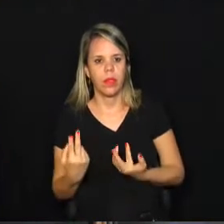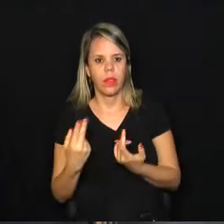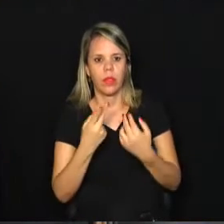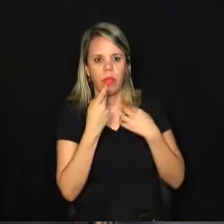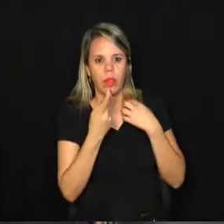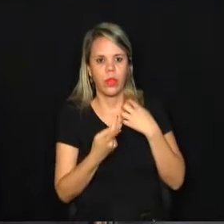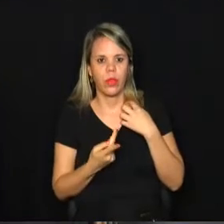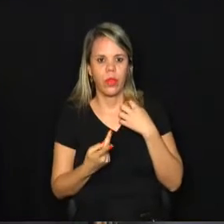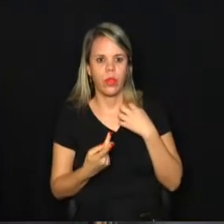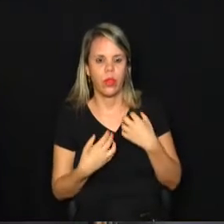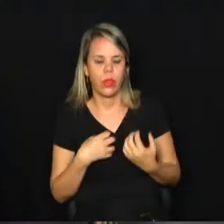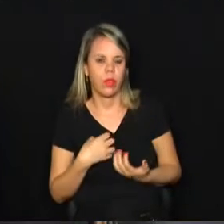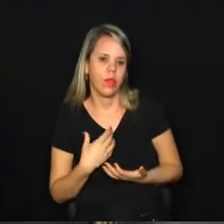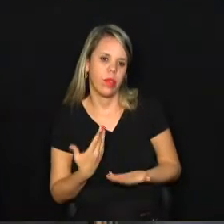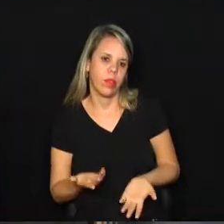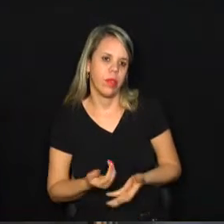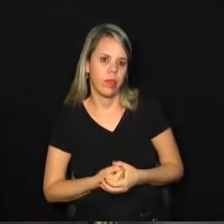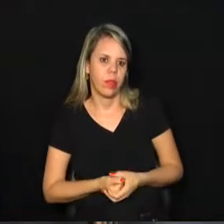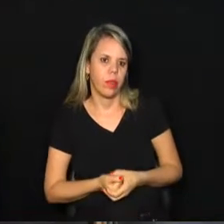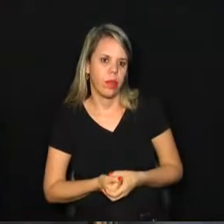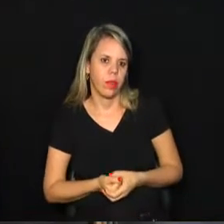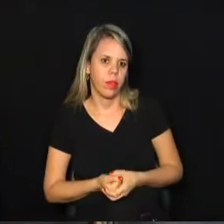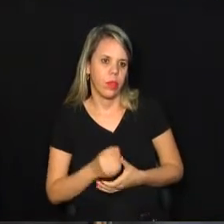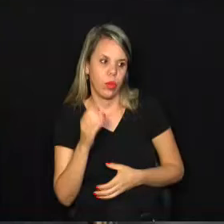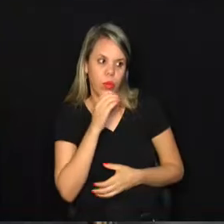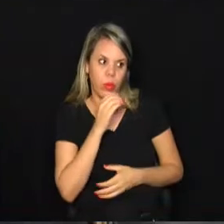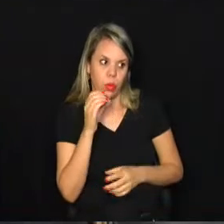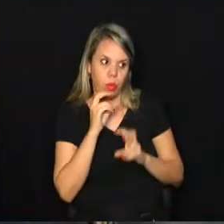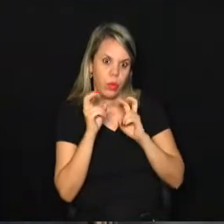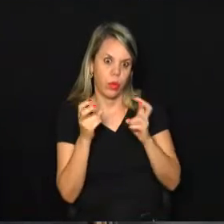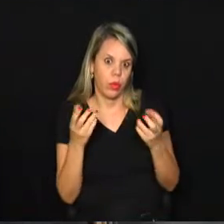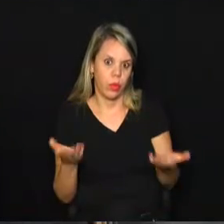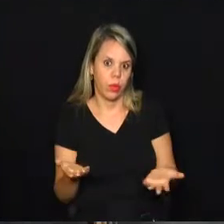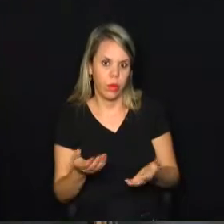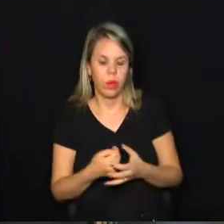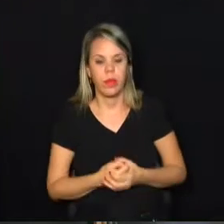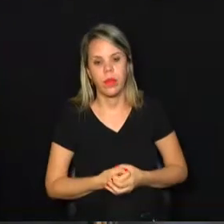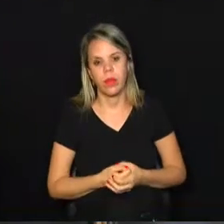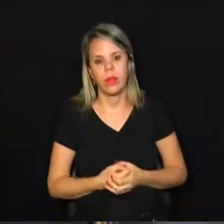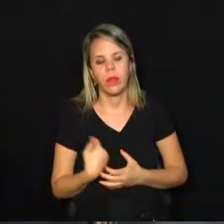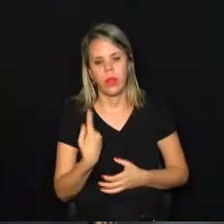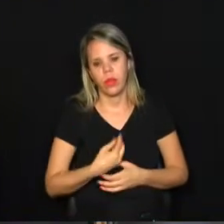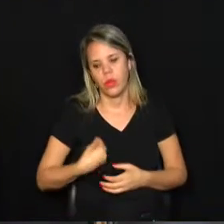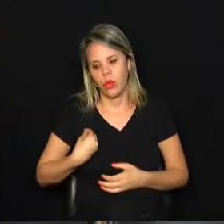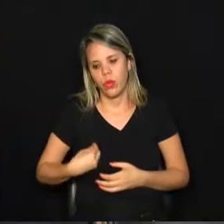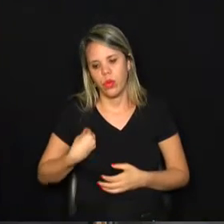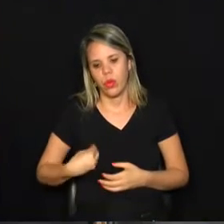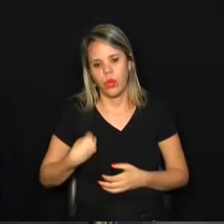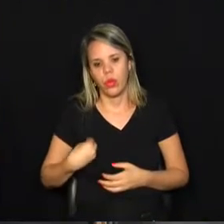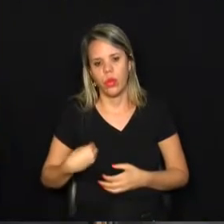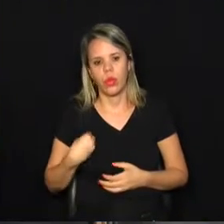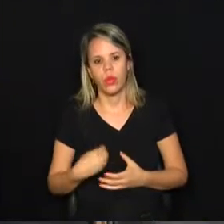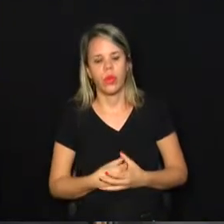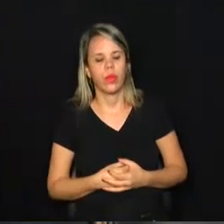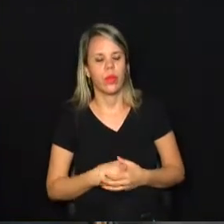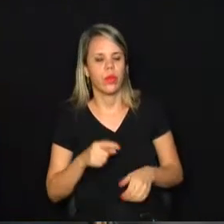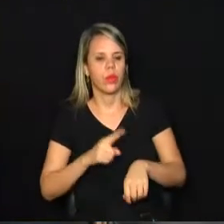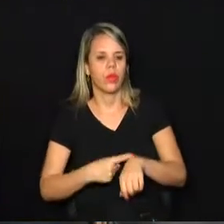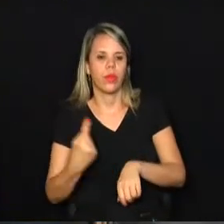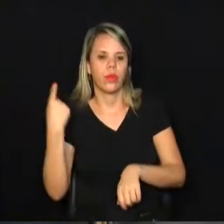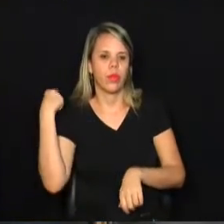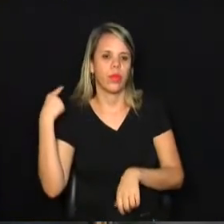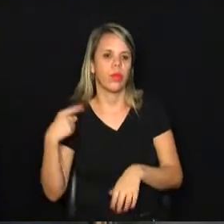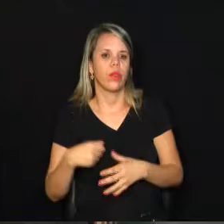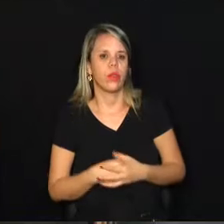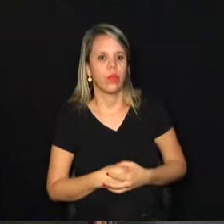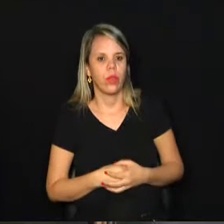aqui, de uma maneira até emergencial, né? Estávamos vivendo aquele momento, aquele escândalo